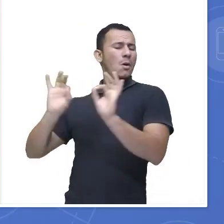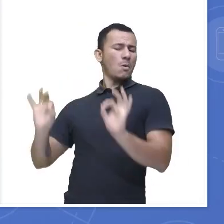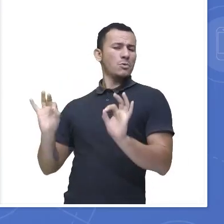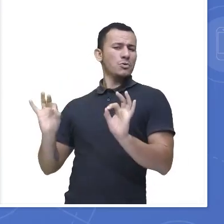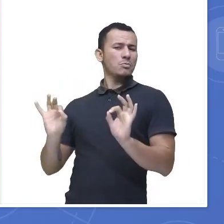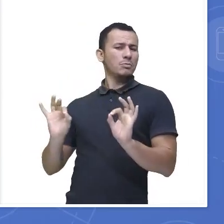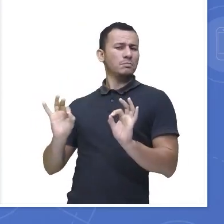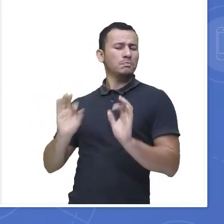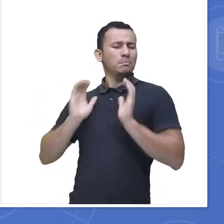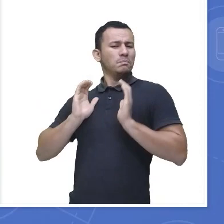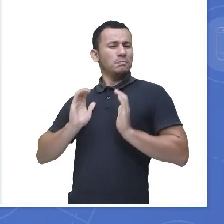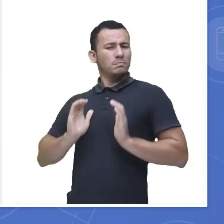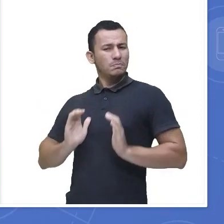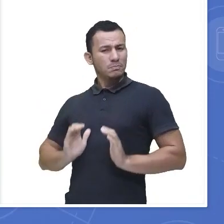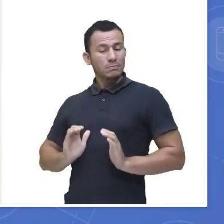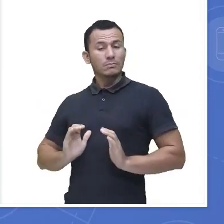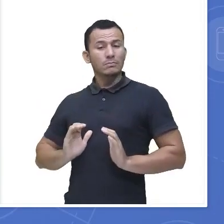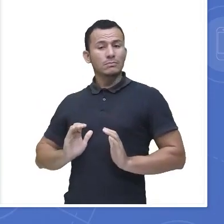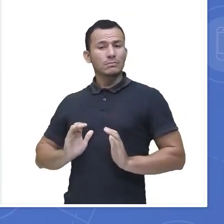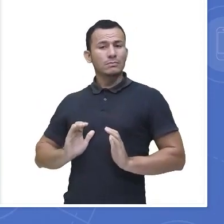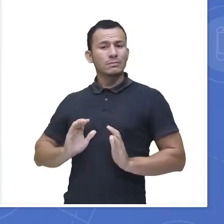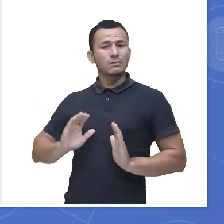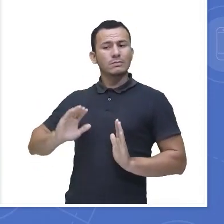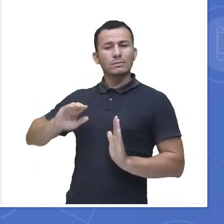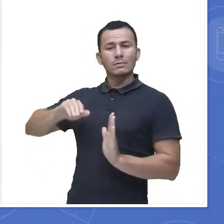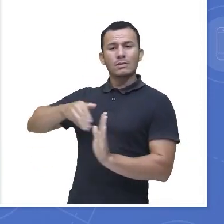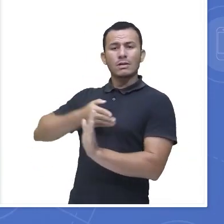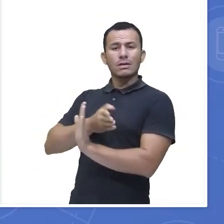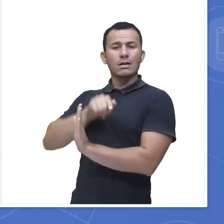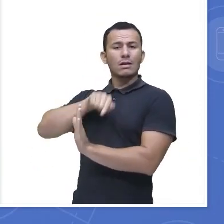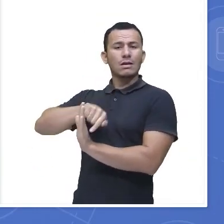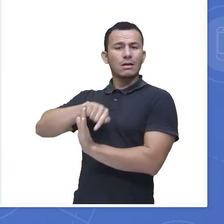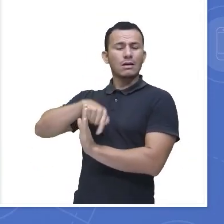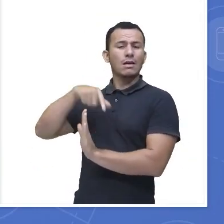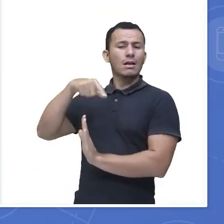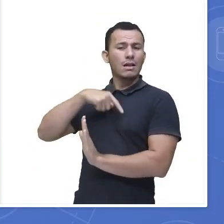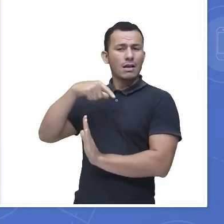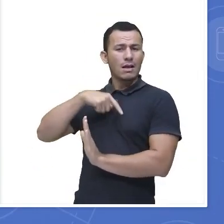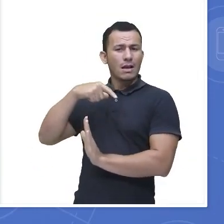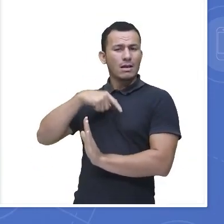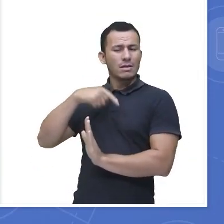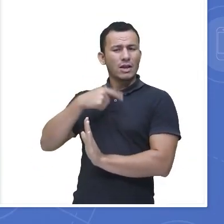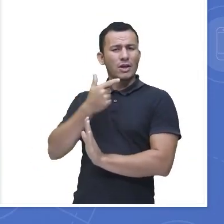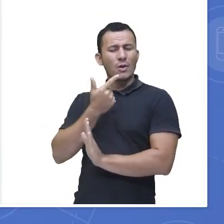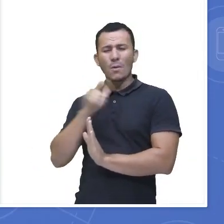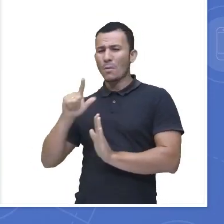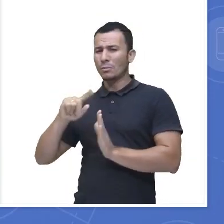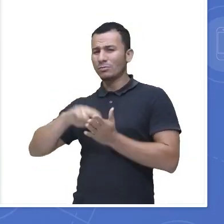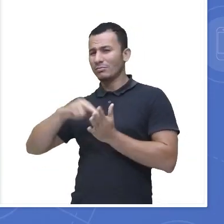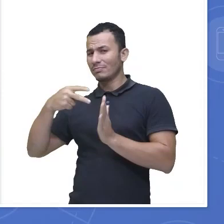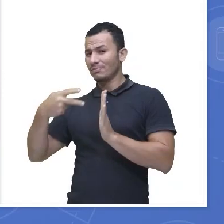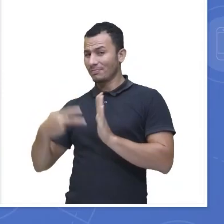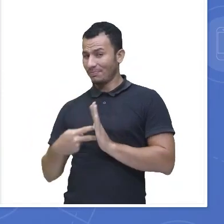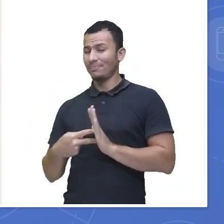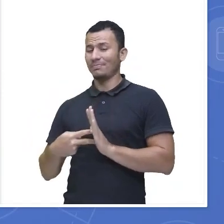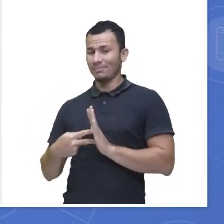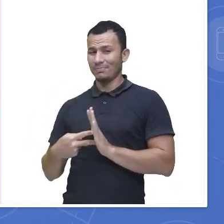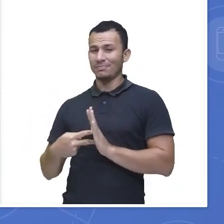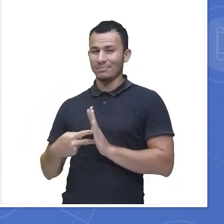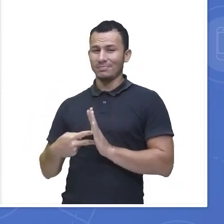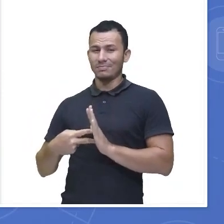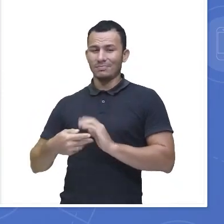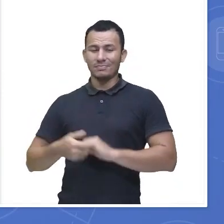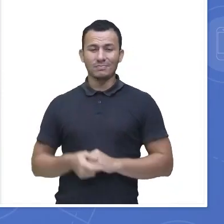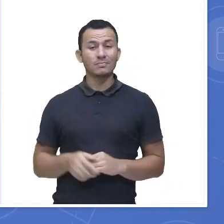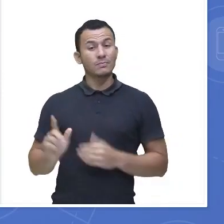religião. Mas logo em seguida vem um monte de expressões que faz você entender que era exatamente o oposto. Então